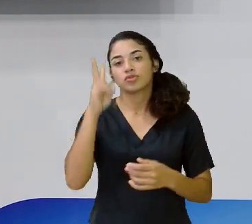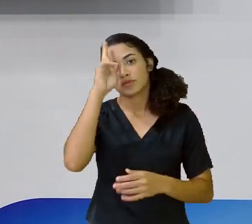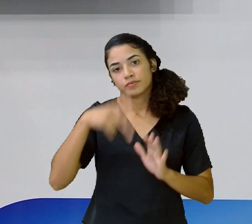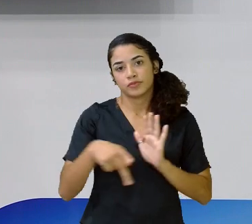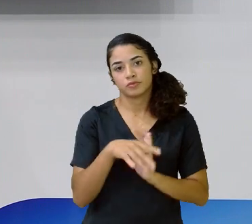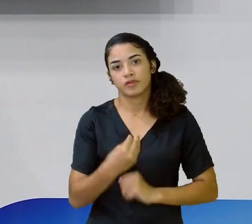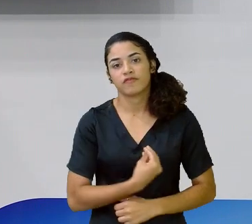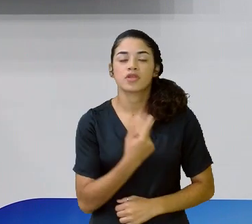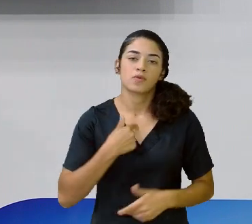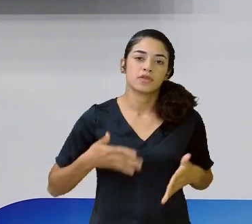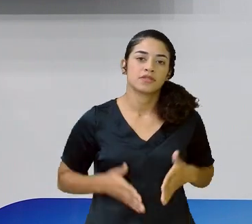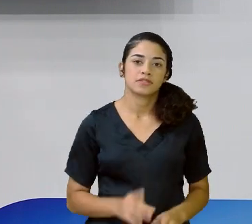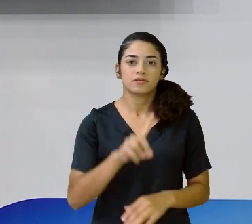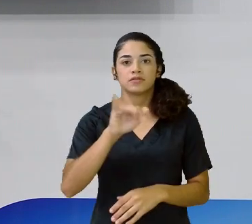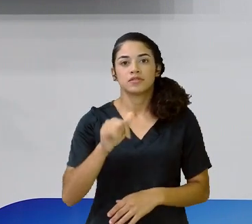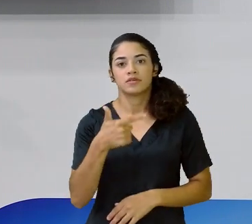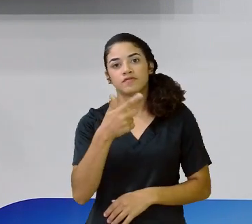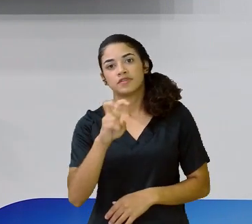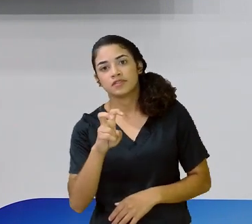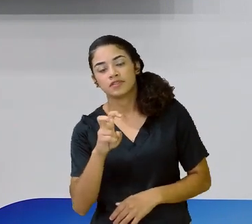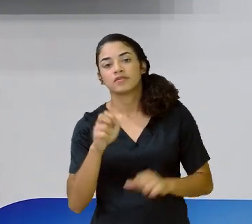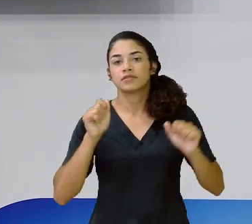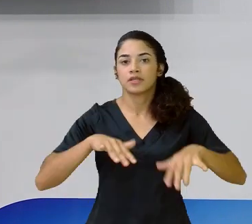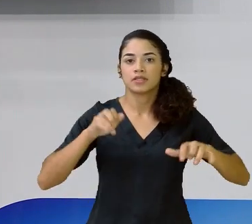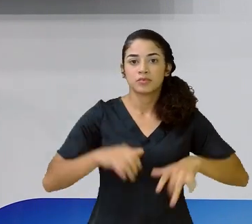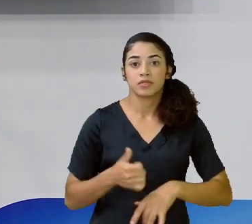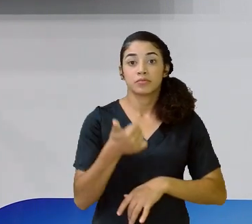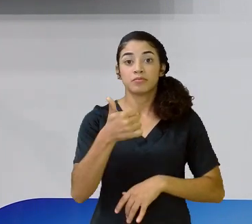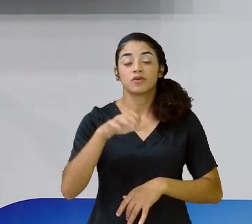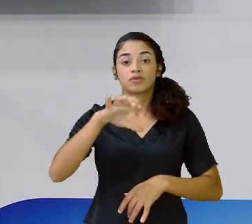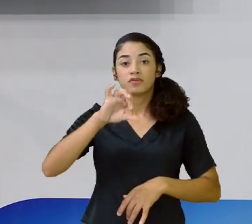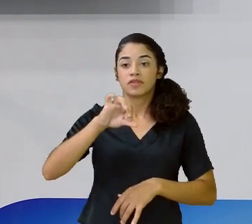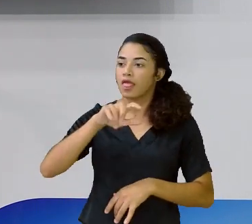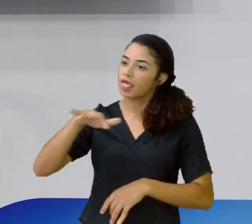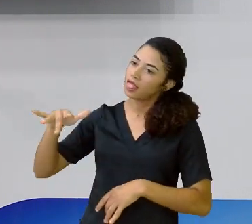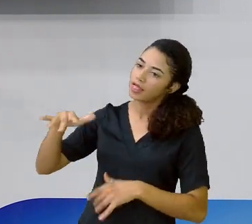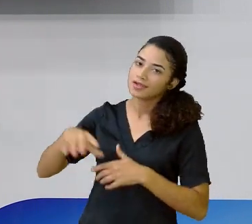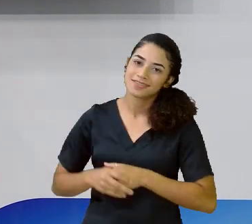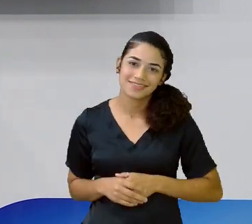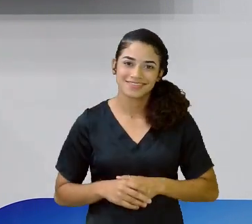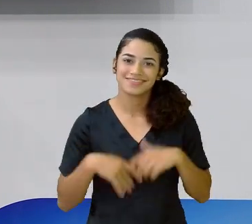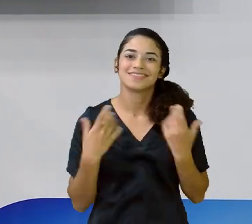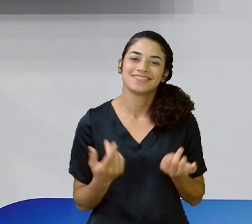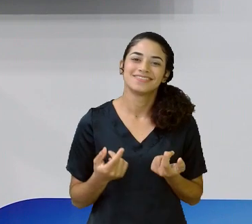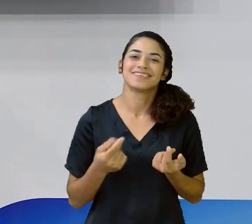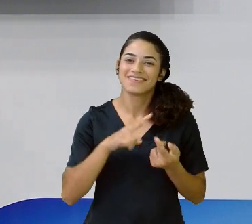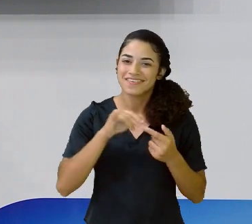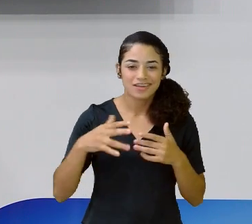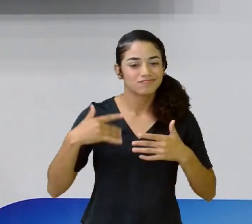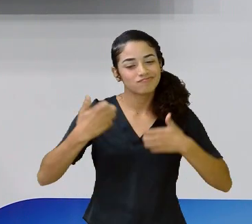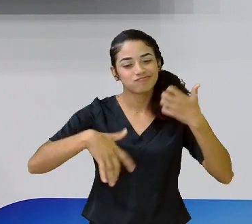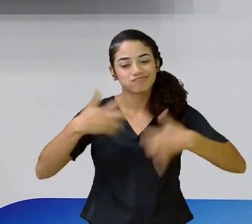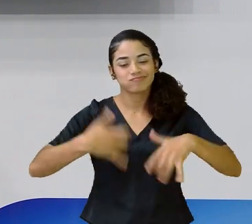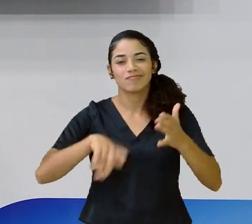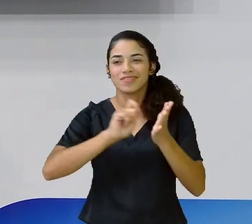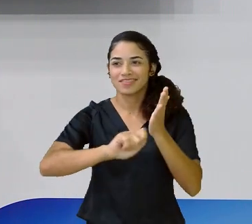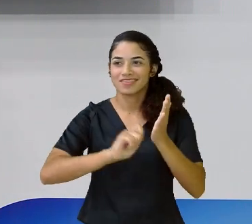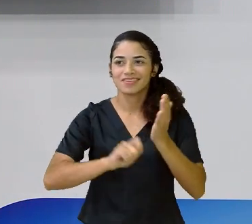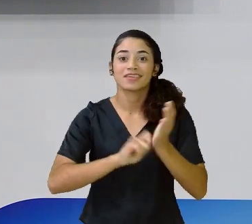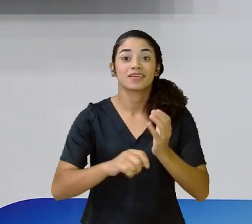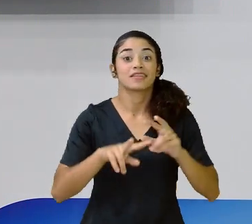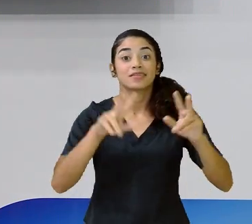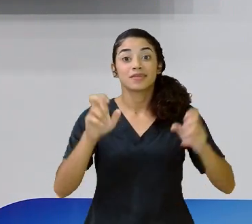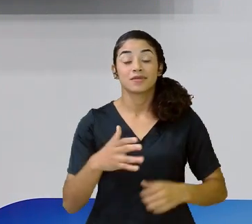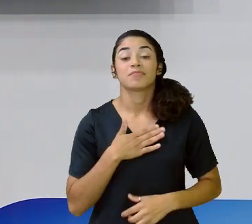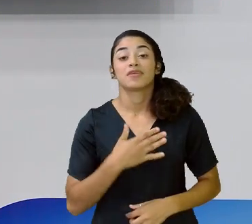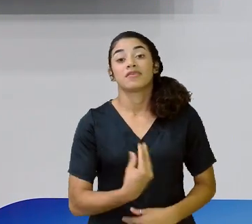eu nasci no dia 25 de setembro de 1900, lá vai bolinha, e vou aí, ó, escrevendo sobre a minha vida. Então,